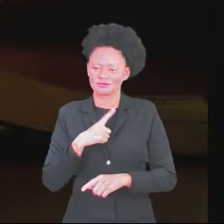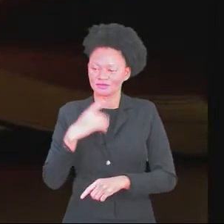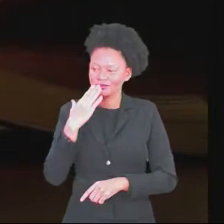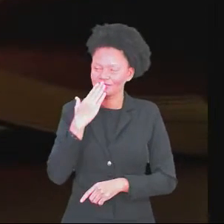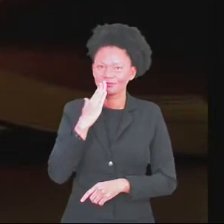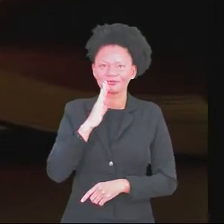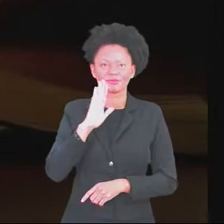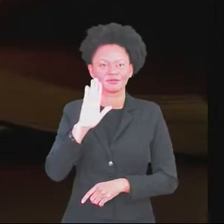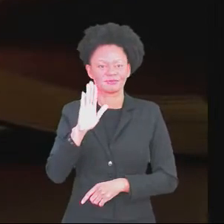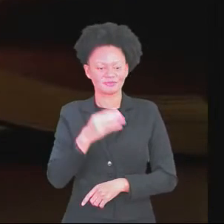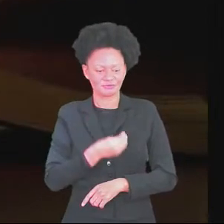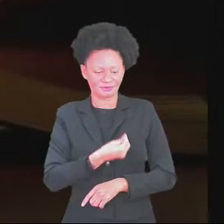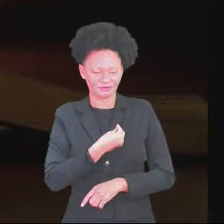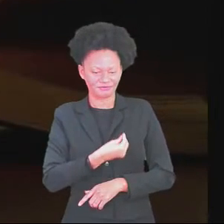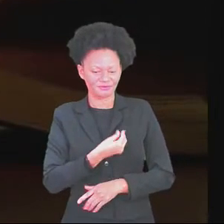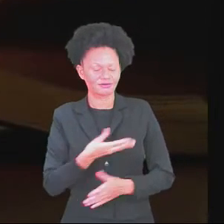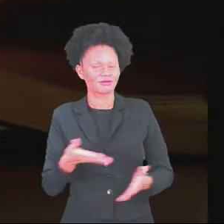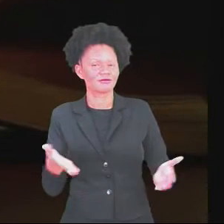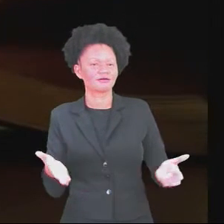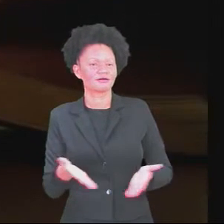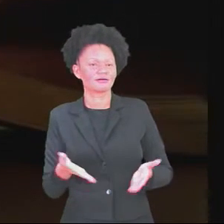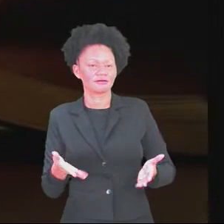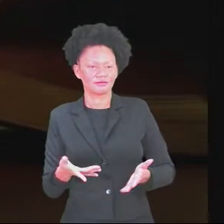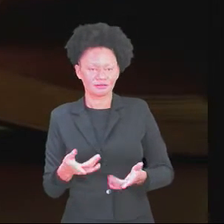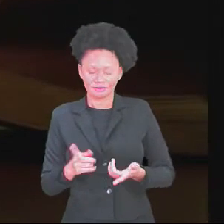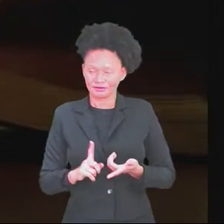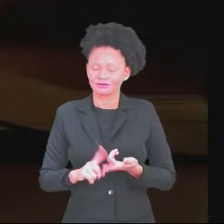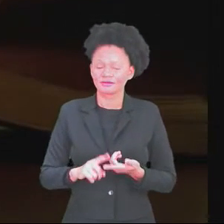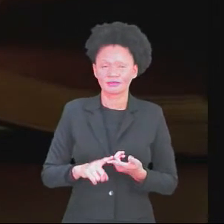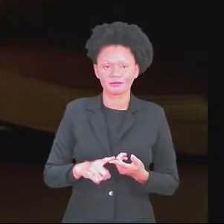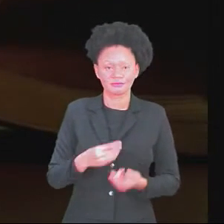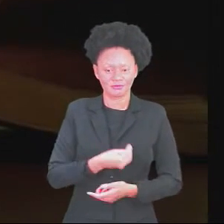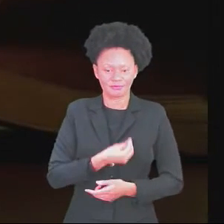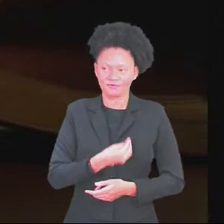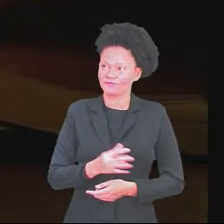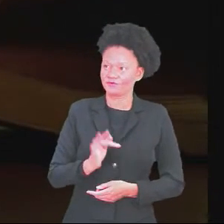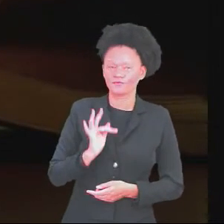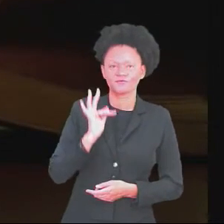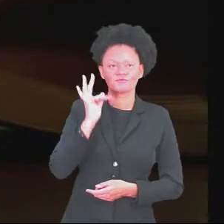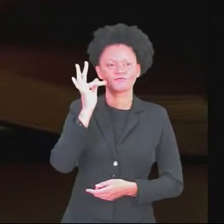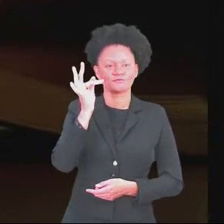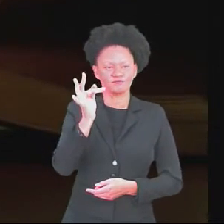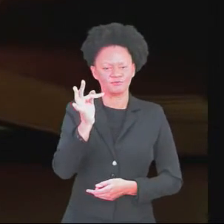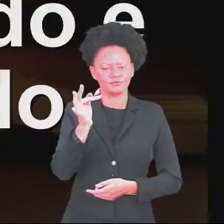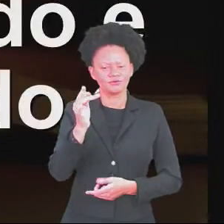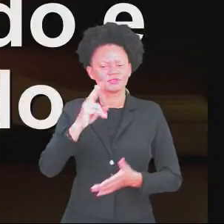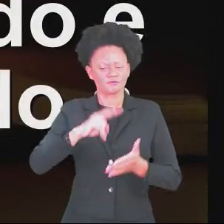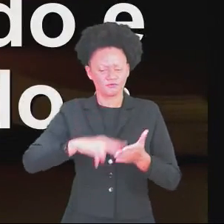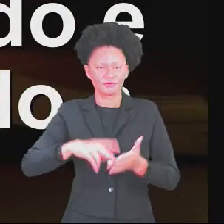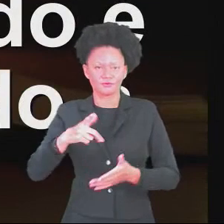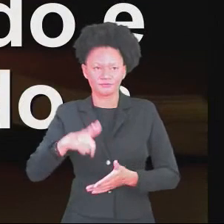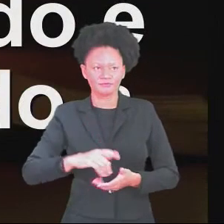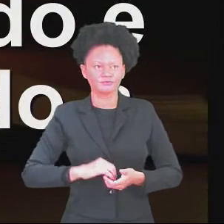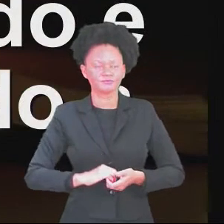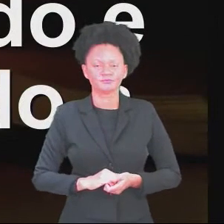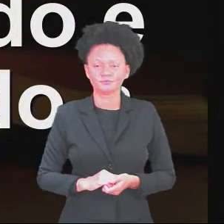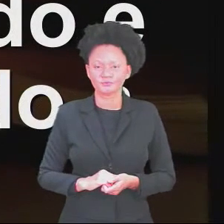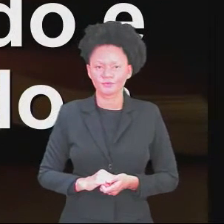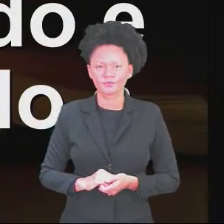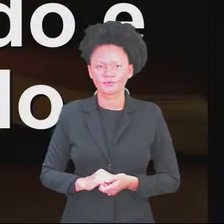vida presente e para a vida futura. Eu vou ler novamente.